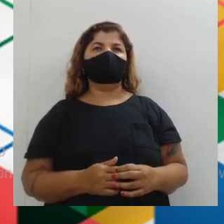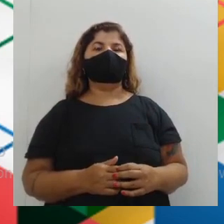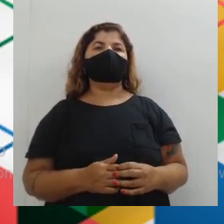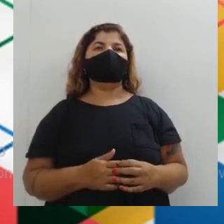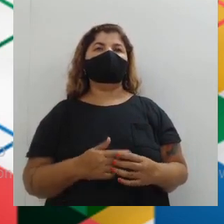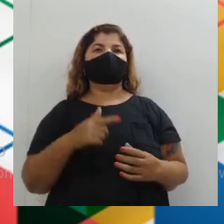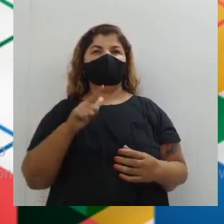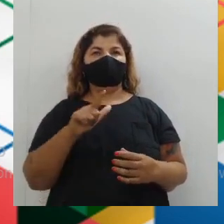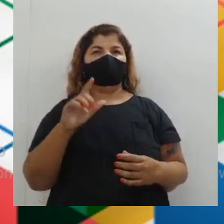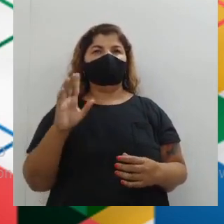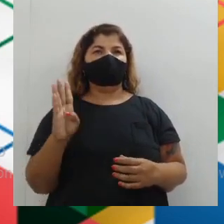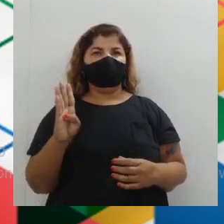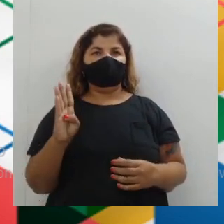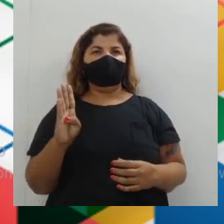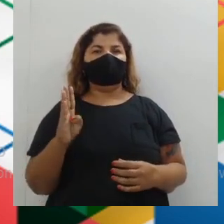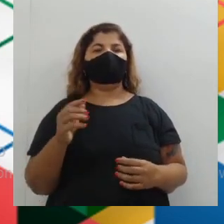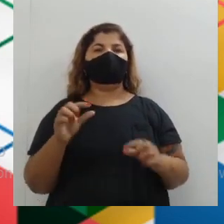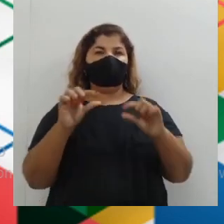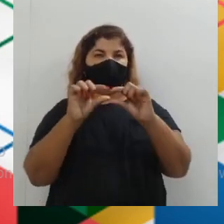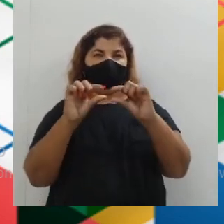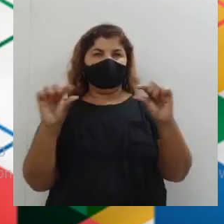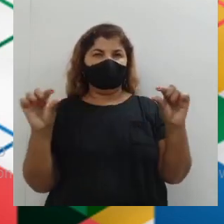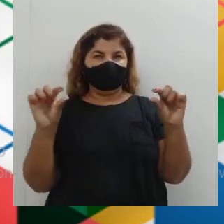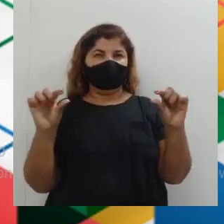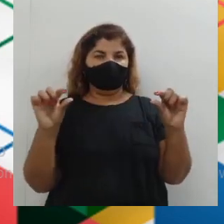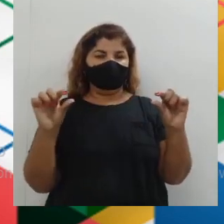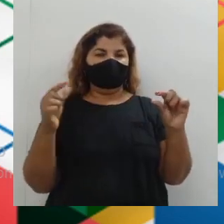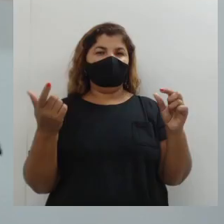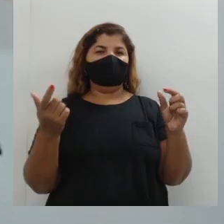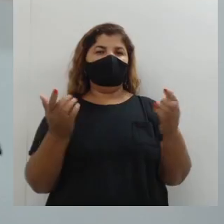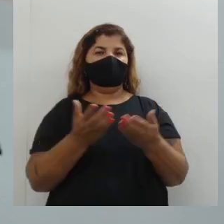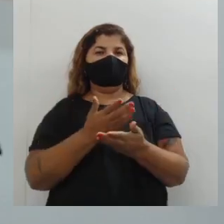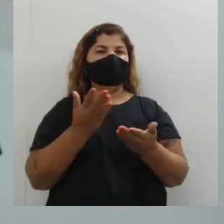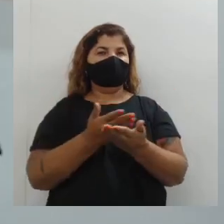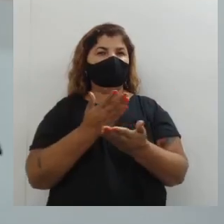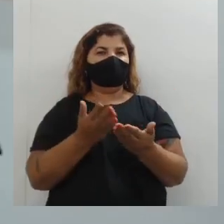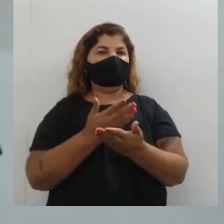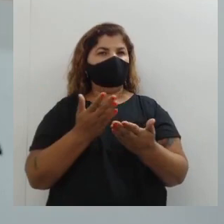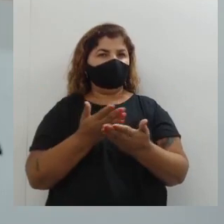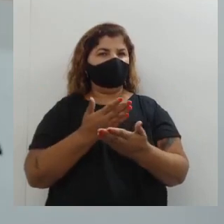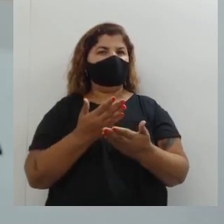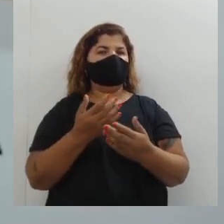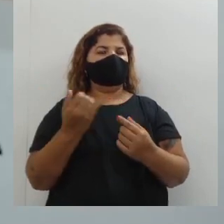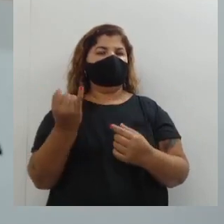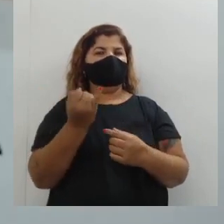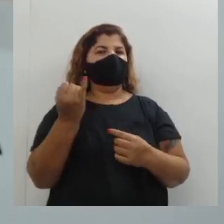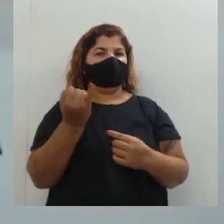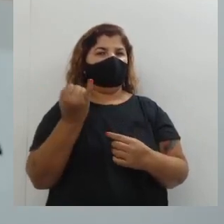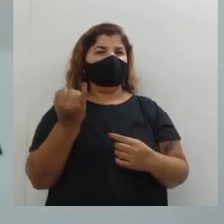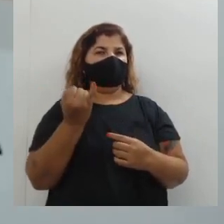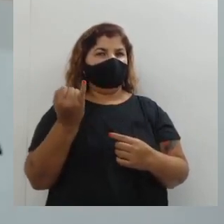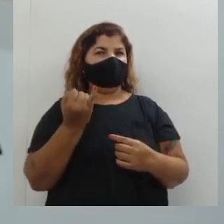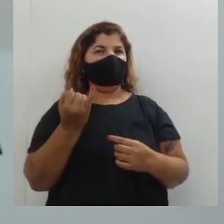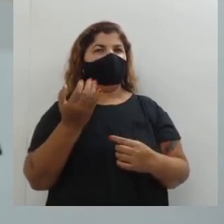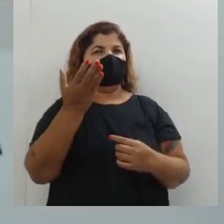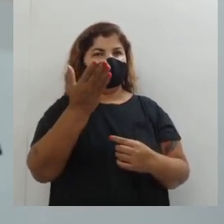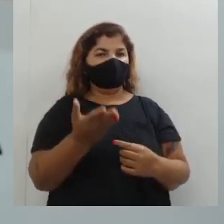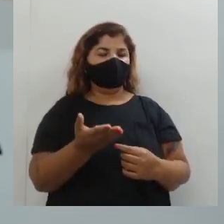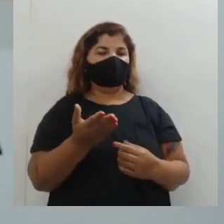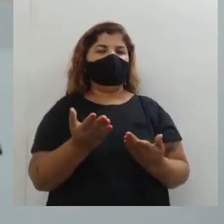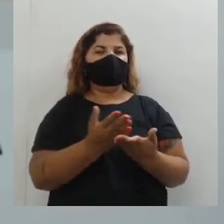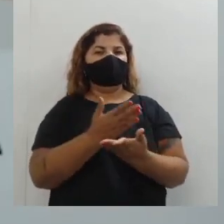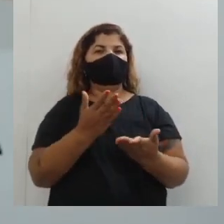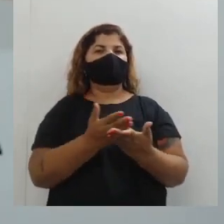Lima Barreto, Triste Fim de Policarpo Quaresma. É a obra de destaque dele. Então, em cima dessa obra de Lima